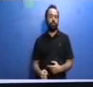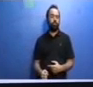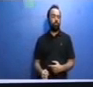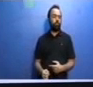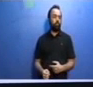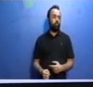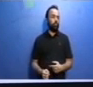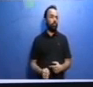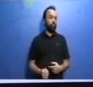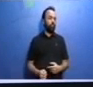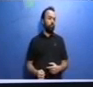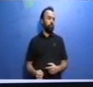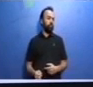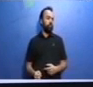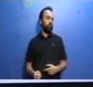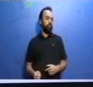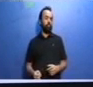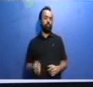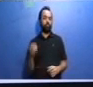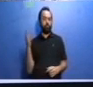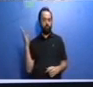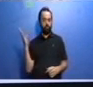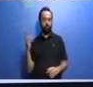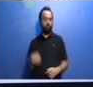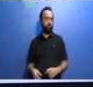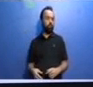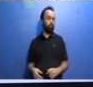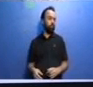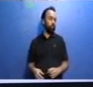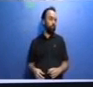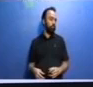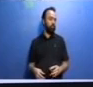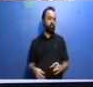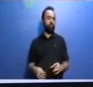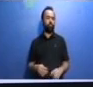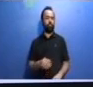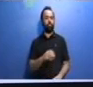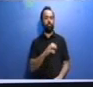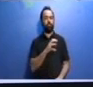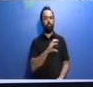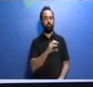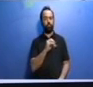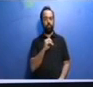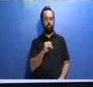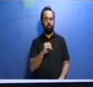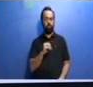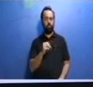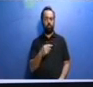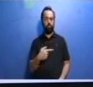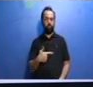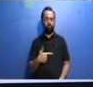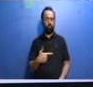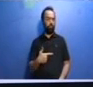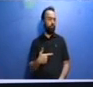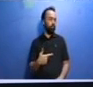o reagente. Nós temos como exemplo aqui a reação entre o monóxido de